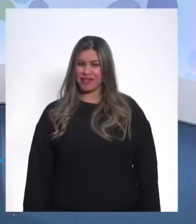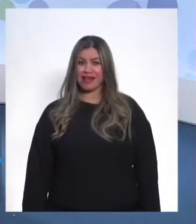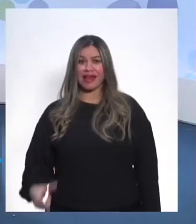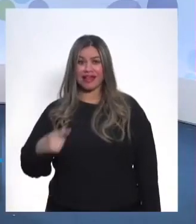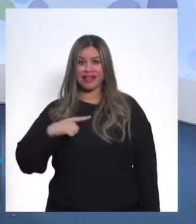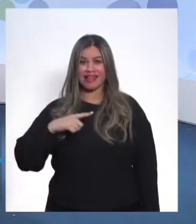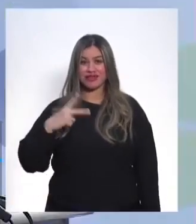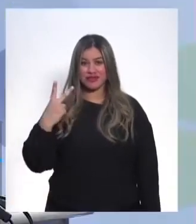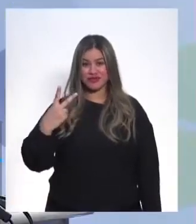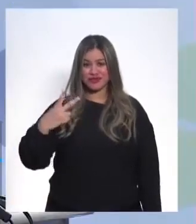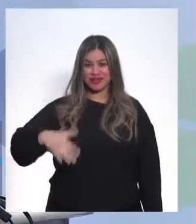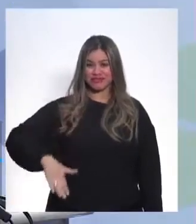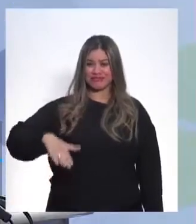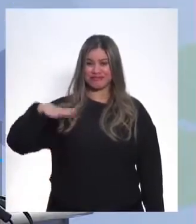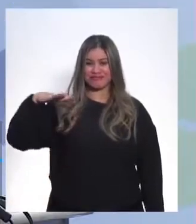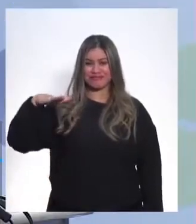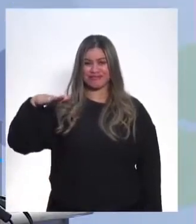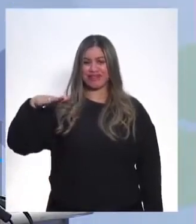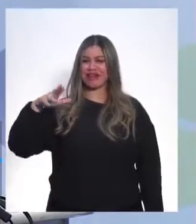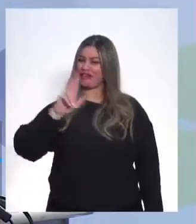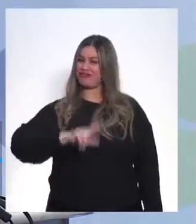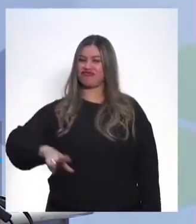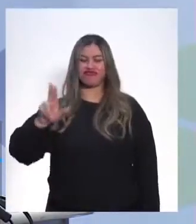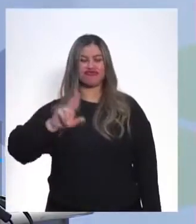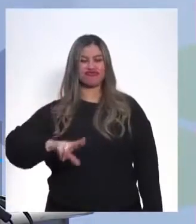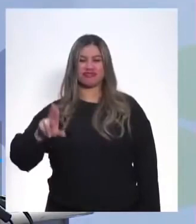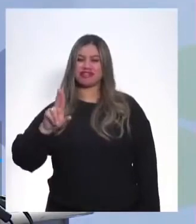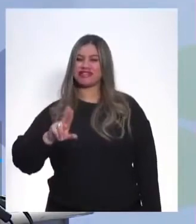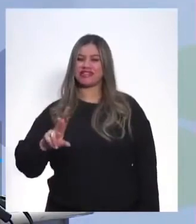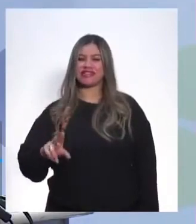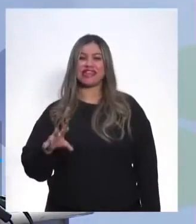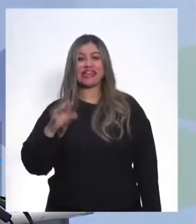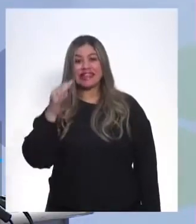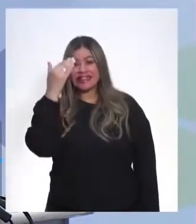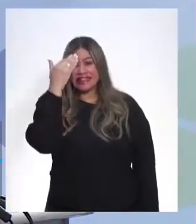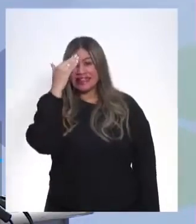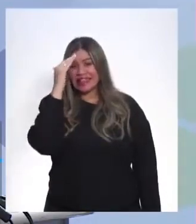outra grande? Ah, então, a filha usa mesmo. Paulista, entendeu? É